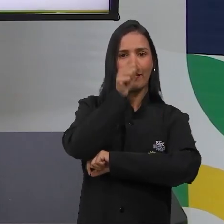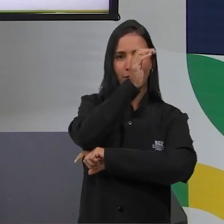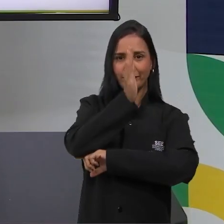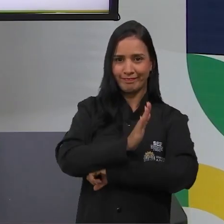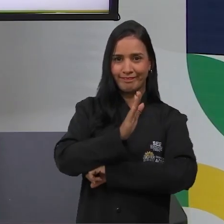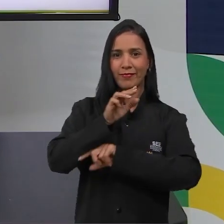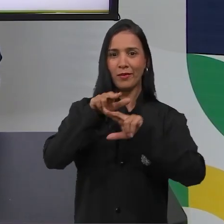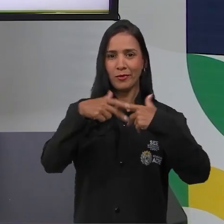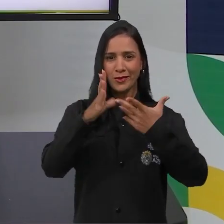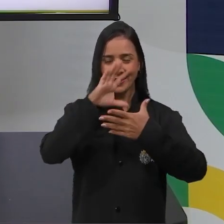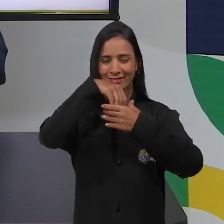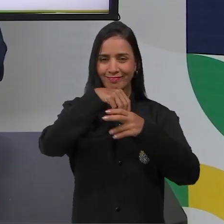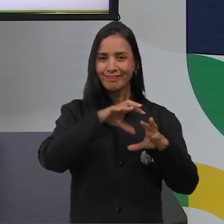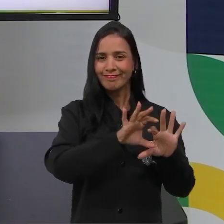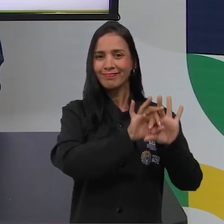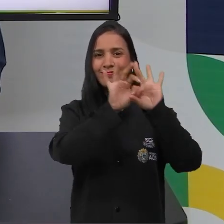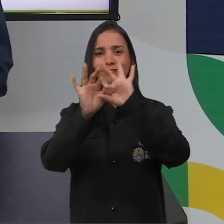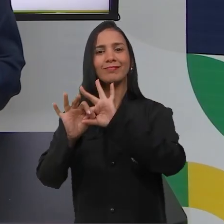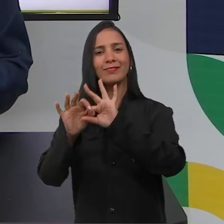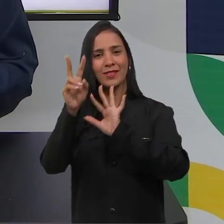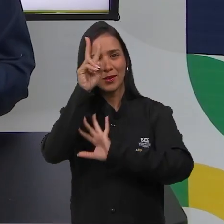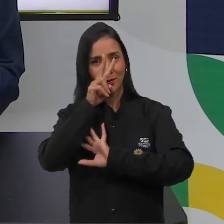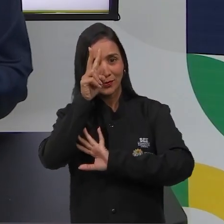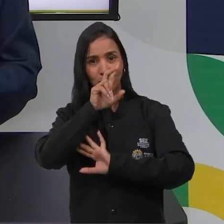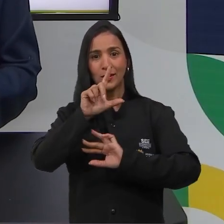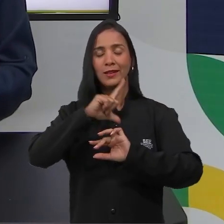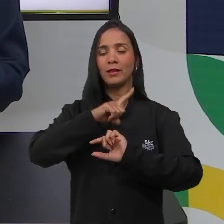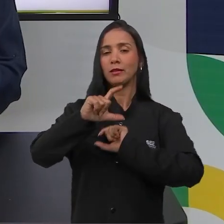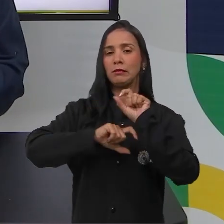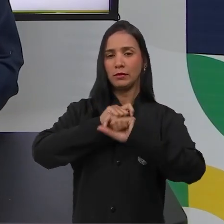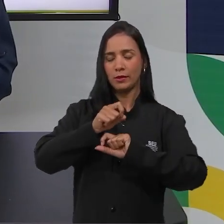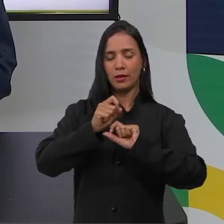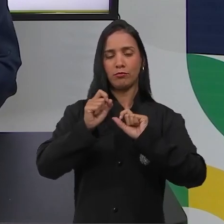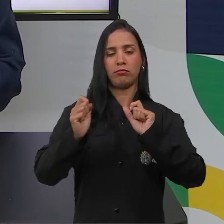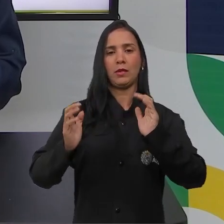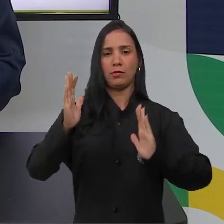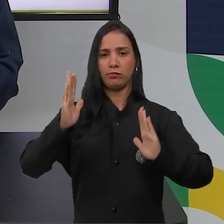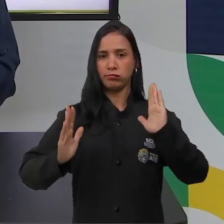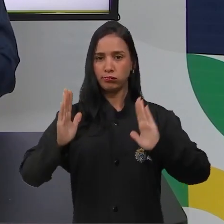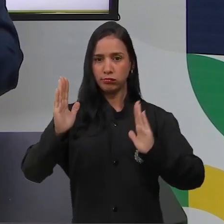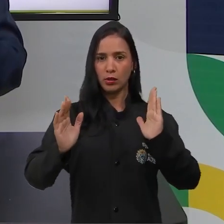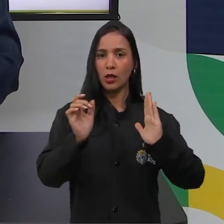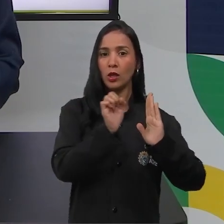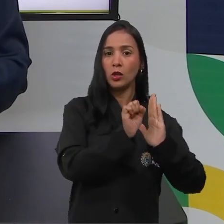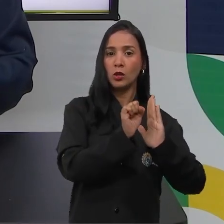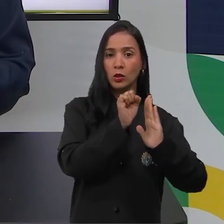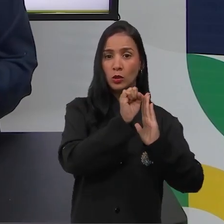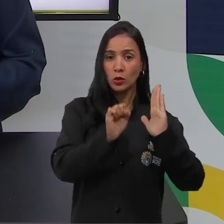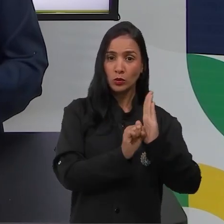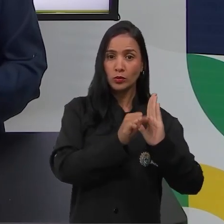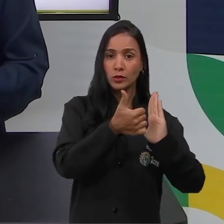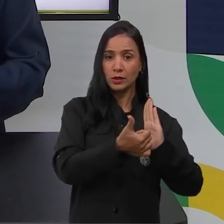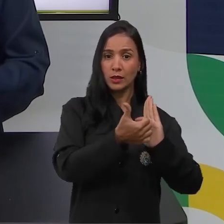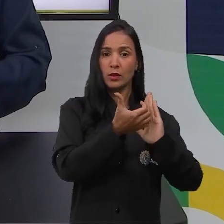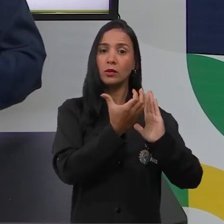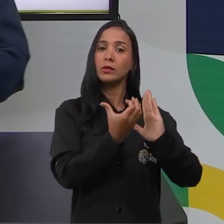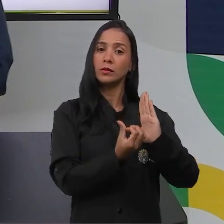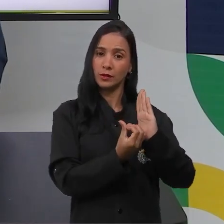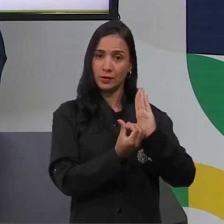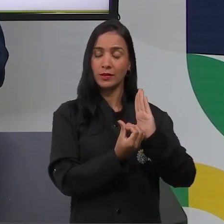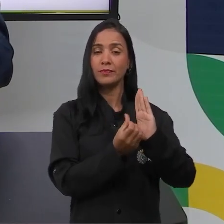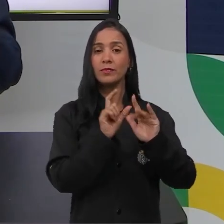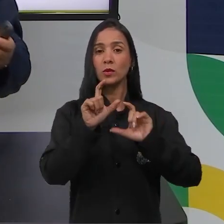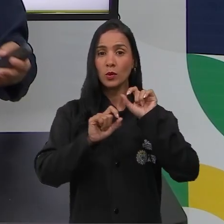contexto histórico, a gente sabe muito bem que a partir aí do século XVI, recebemos aqui no nosso país